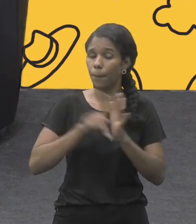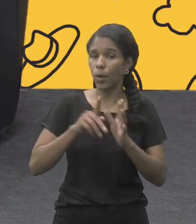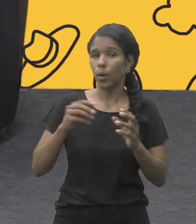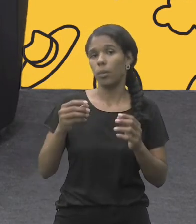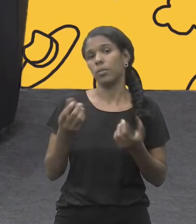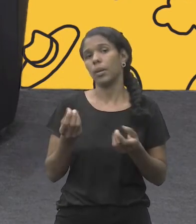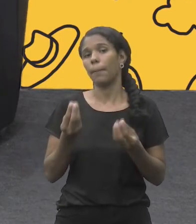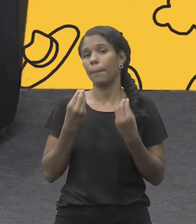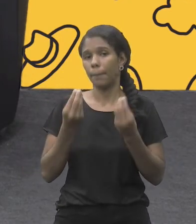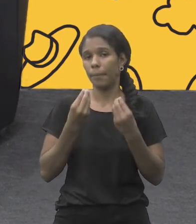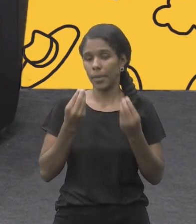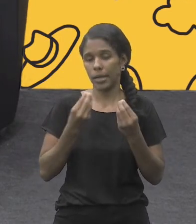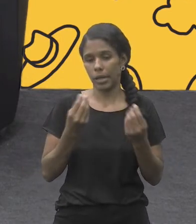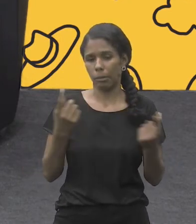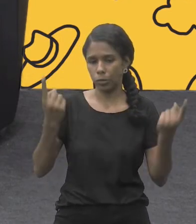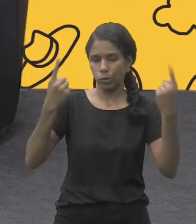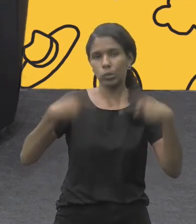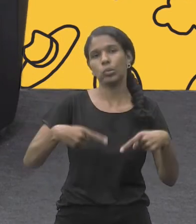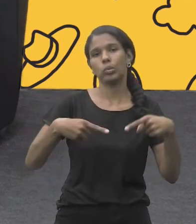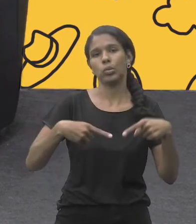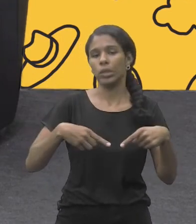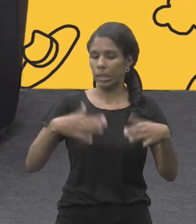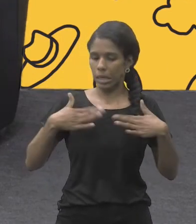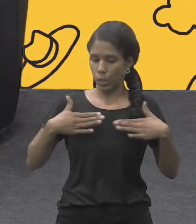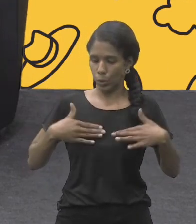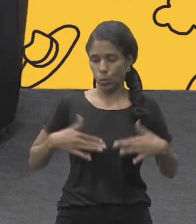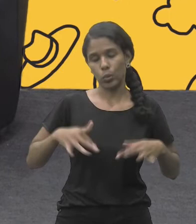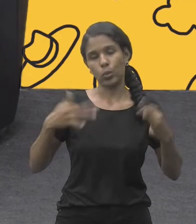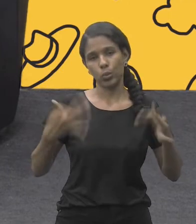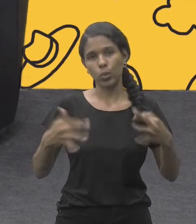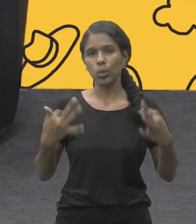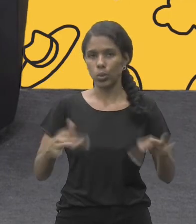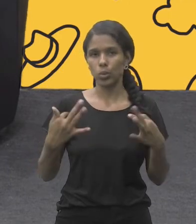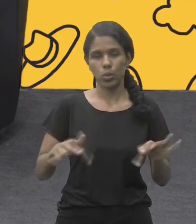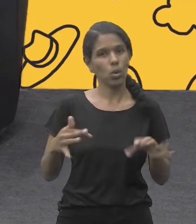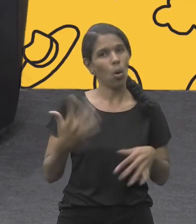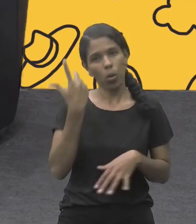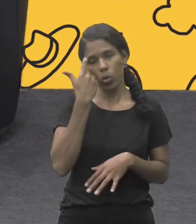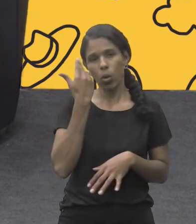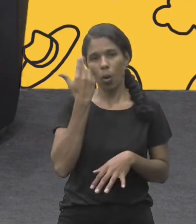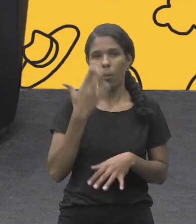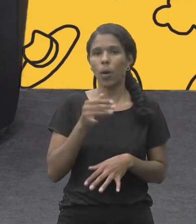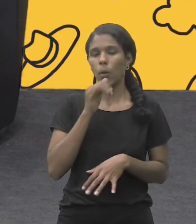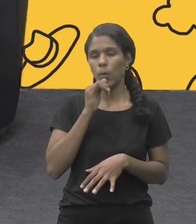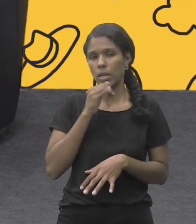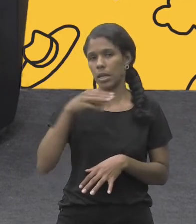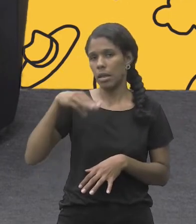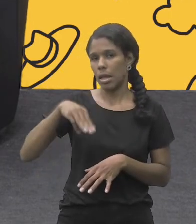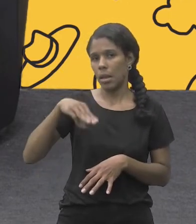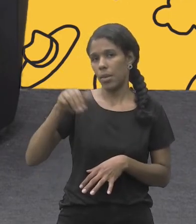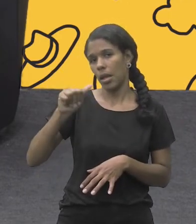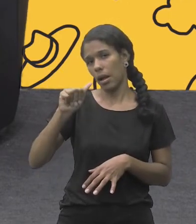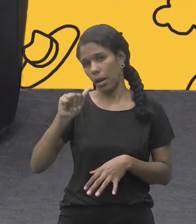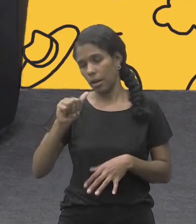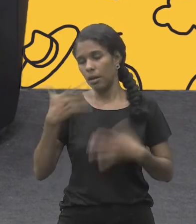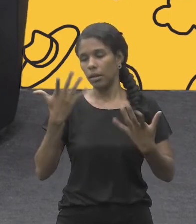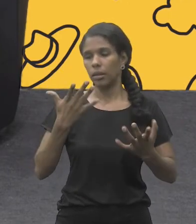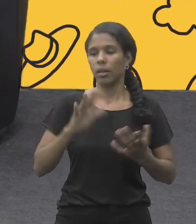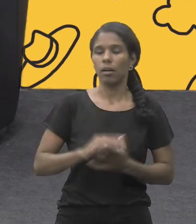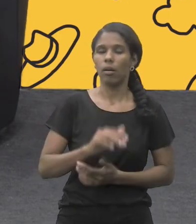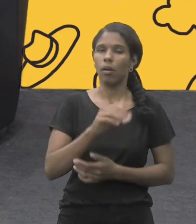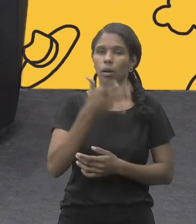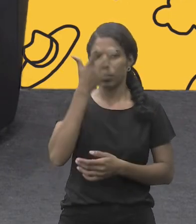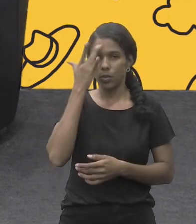falei, que é o MMA, né? Aí é uma luta onde você vê atleta se machucando, né? Mas no judô, no